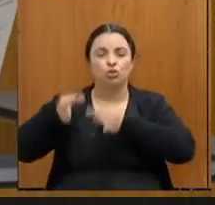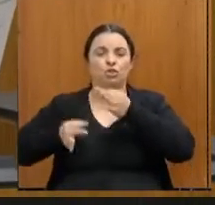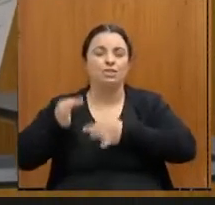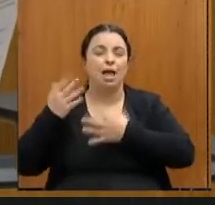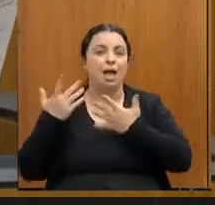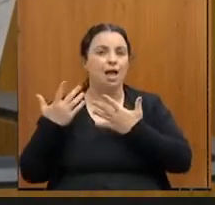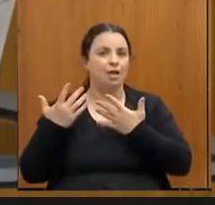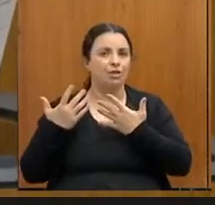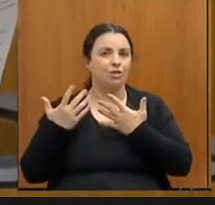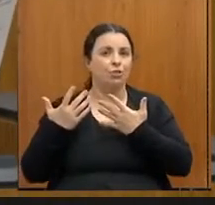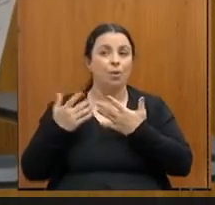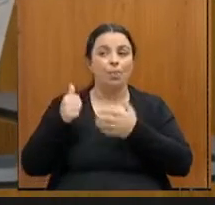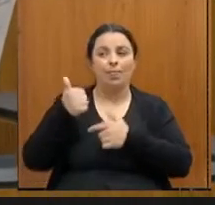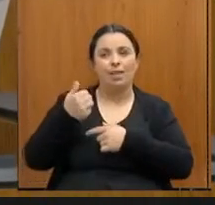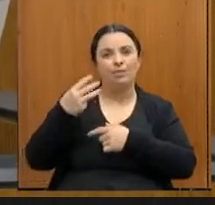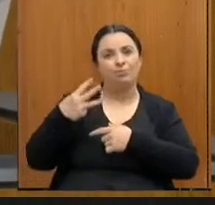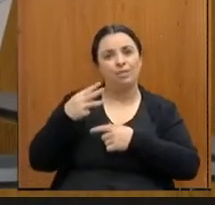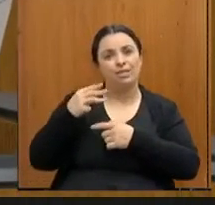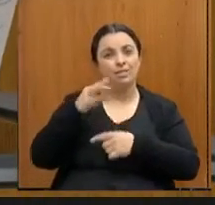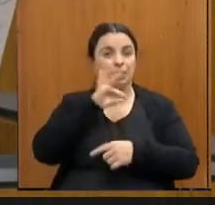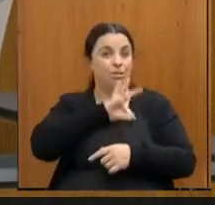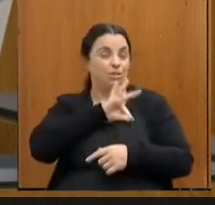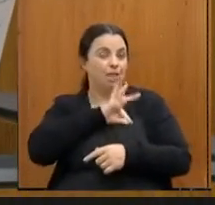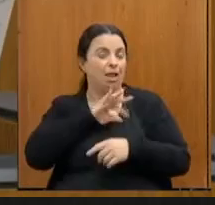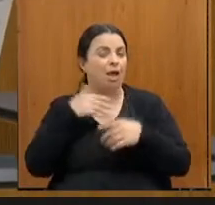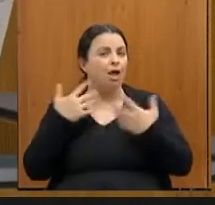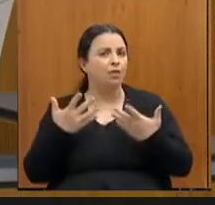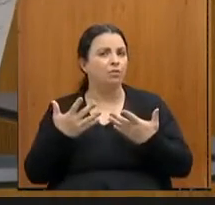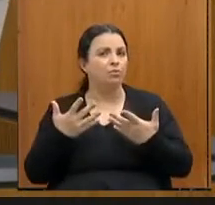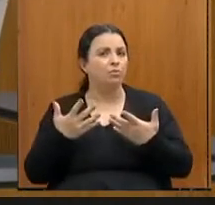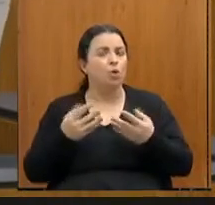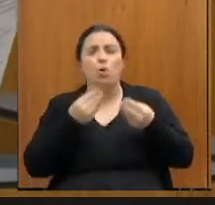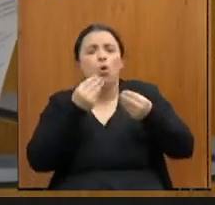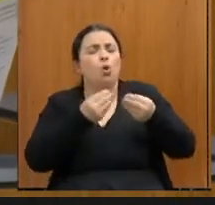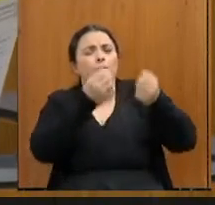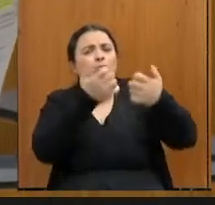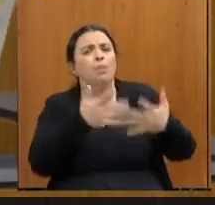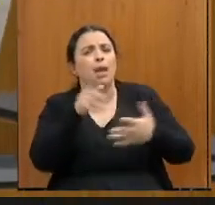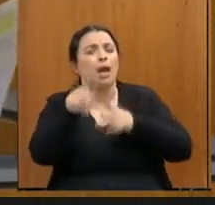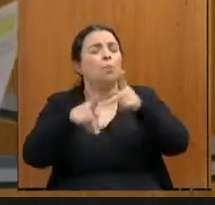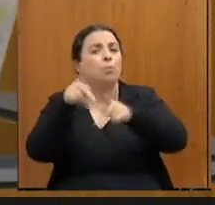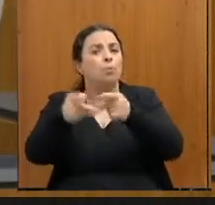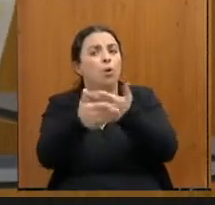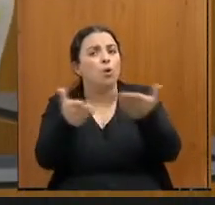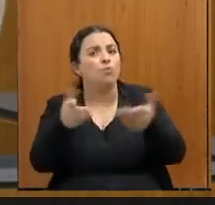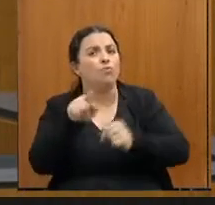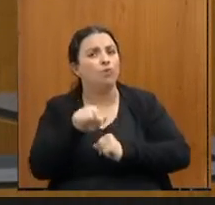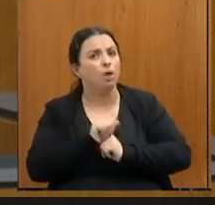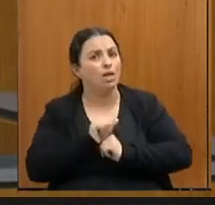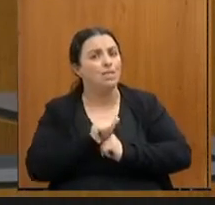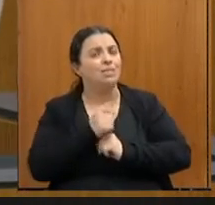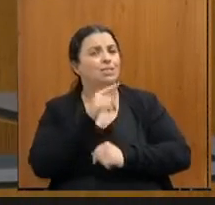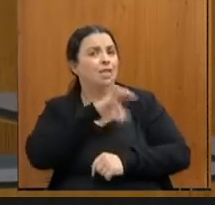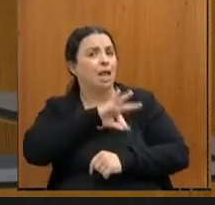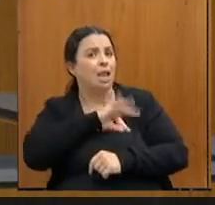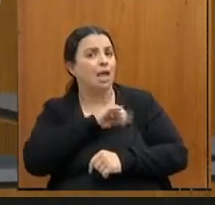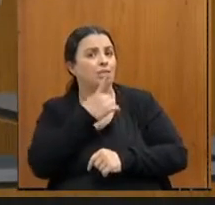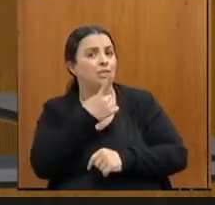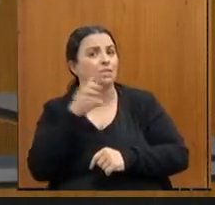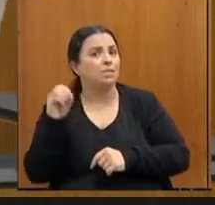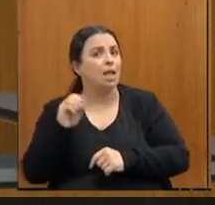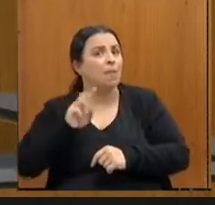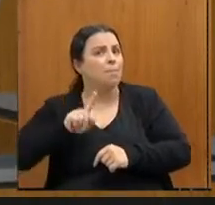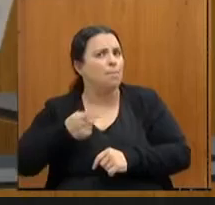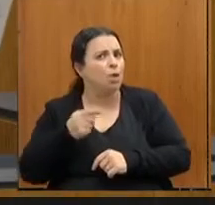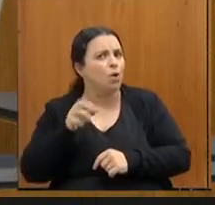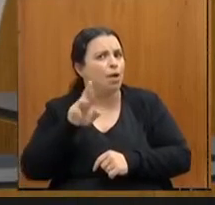como é que a gente explica para a população é salários de quase 100 mil reais e além do salário